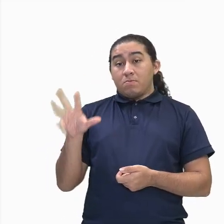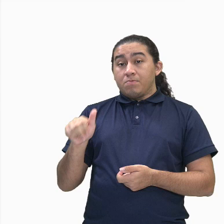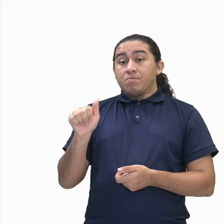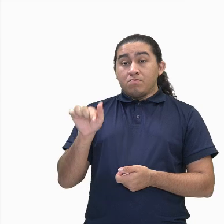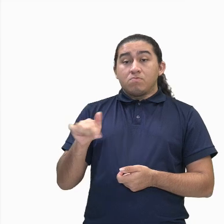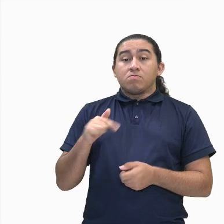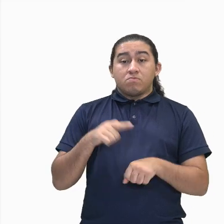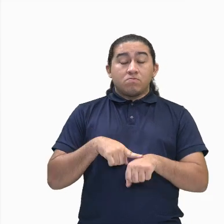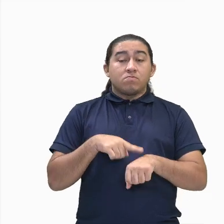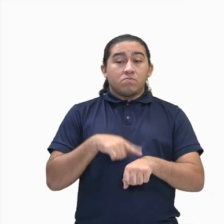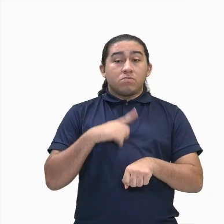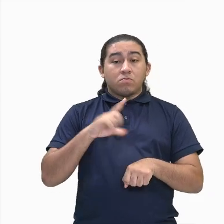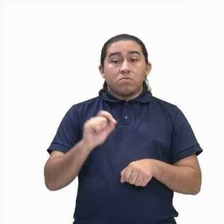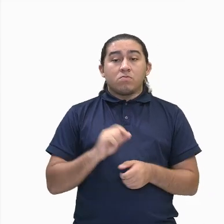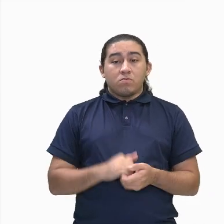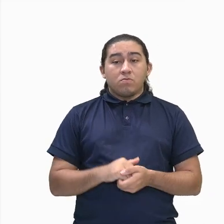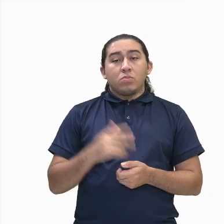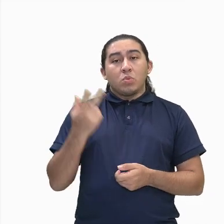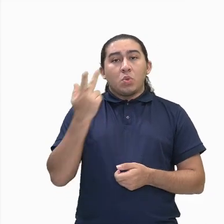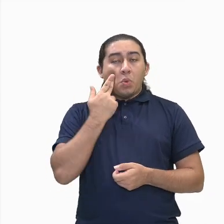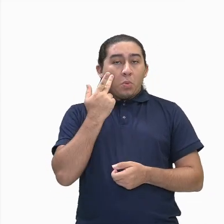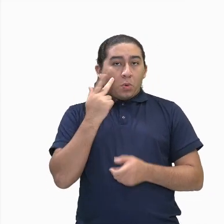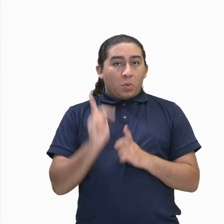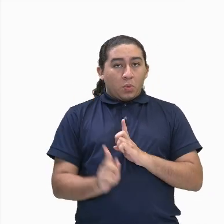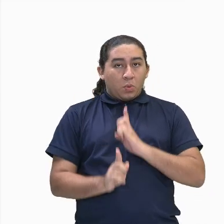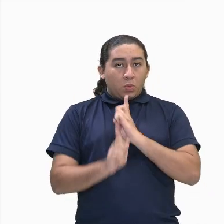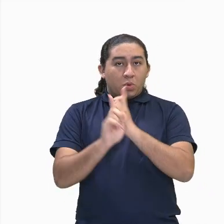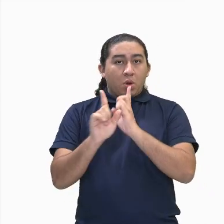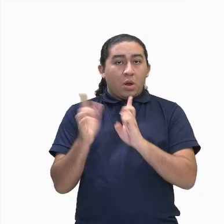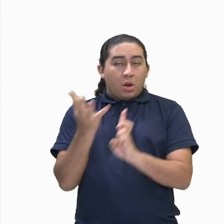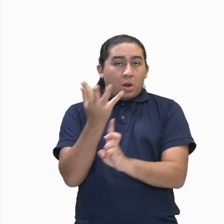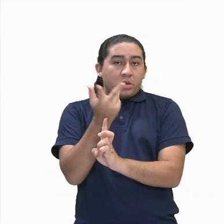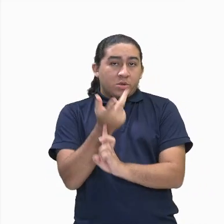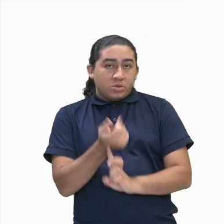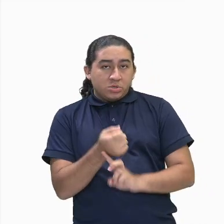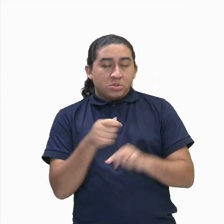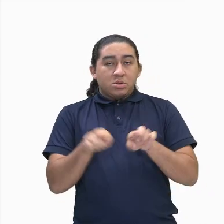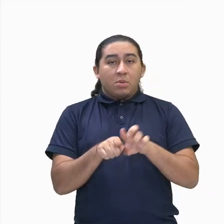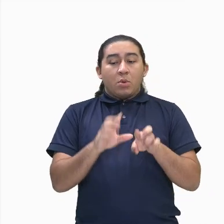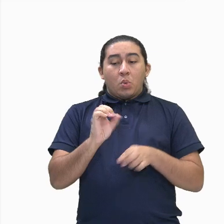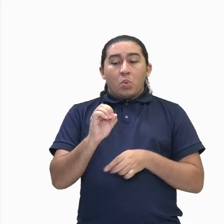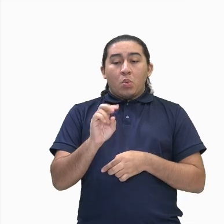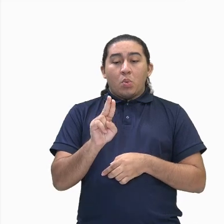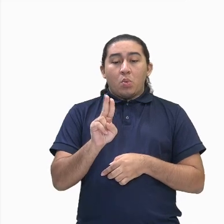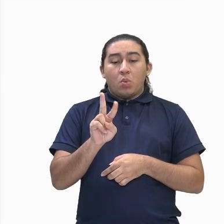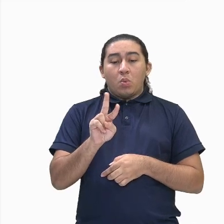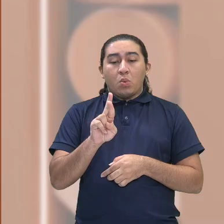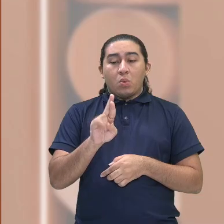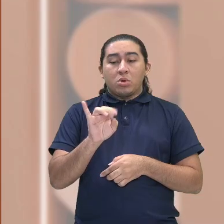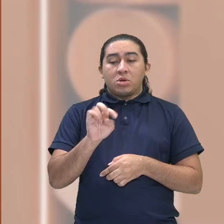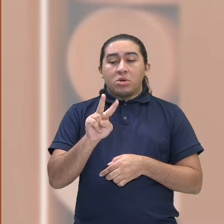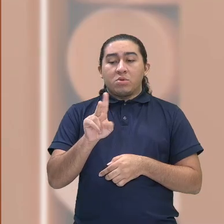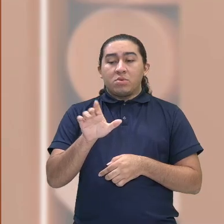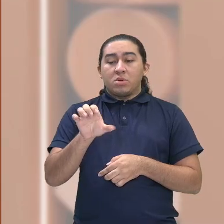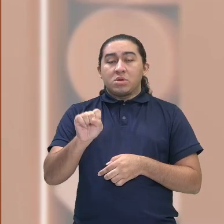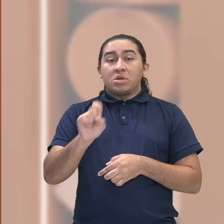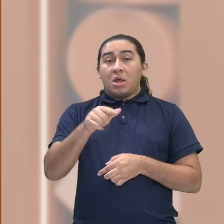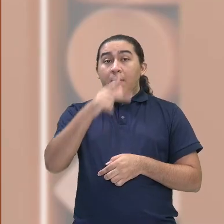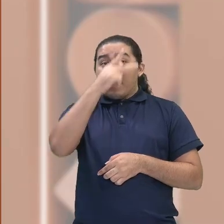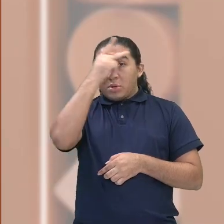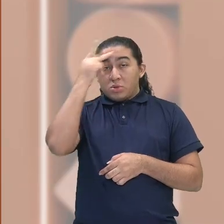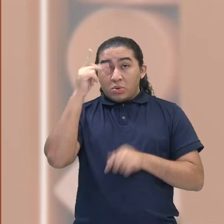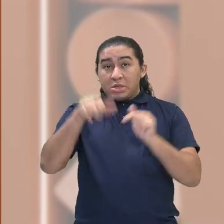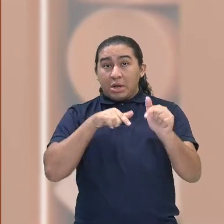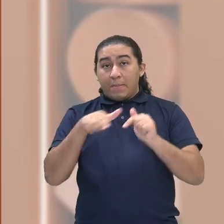momento, foi comum se encontrar artistas, né, os ourives, que é a pessoa que trabalha com ouro, que tinham uma